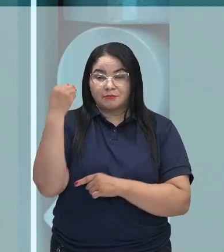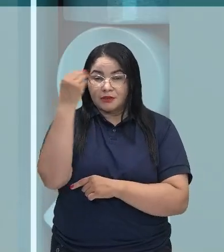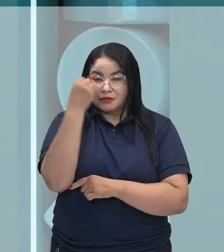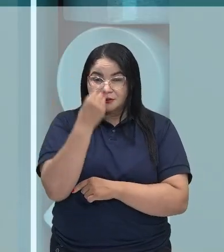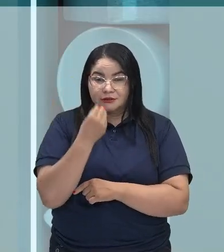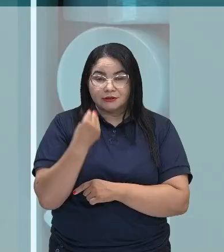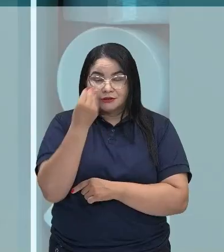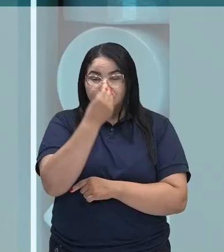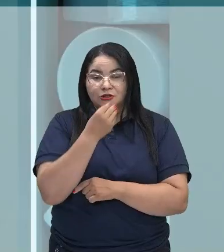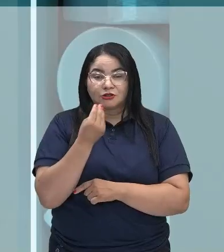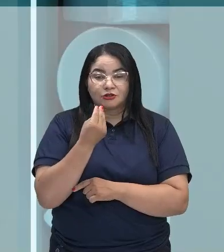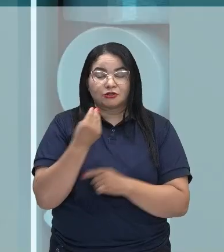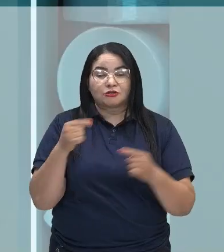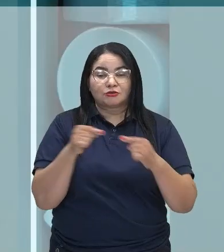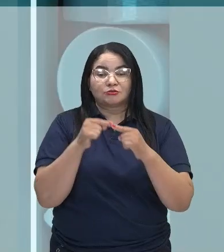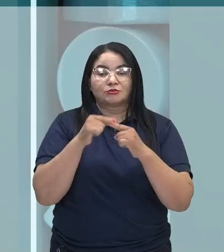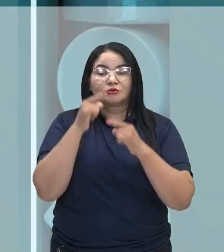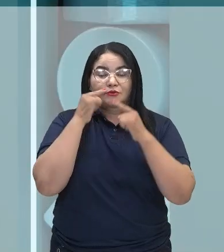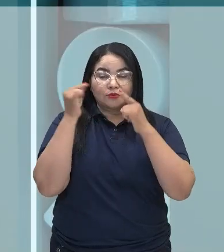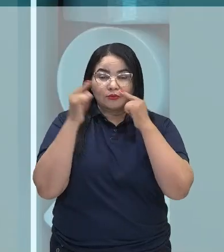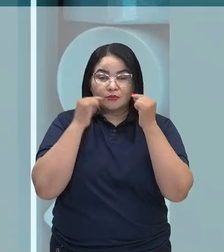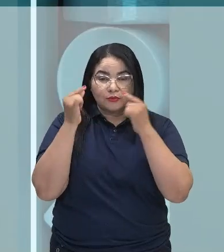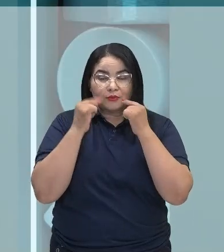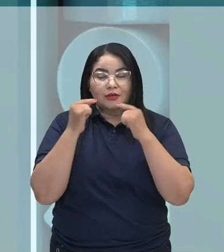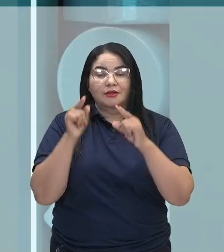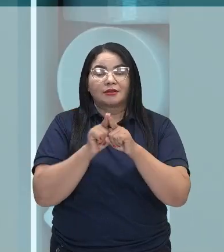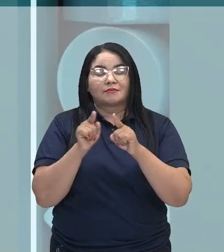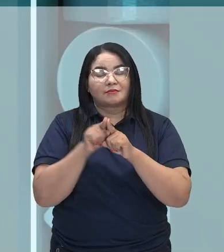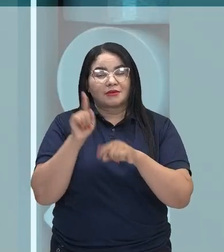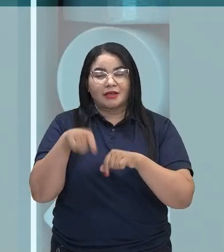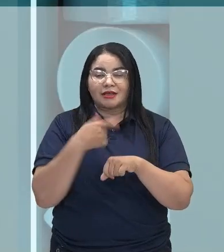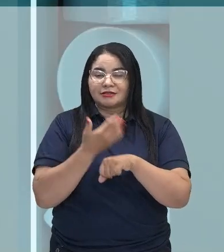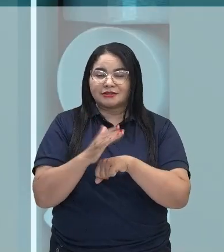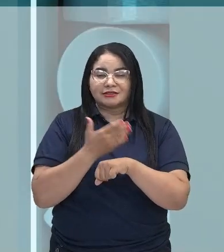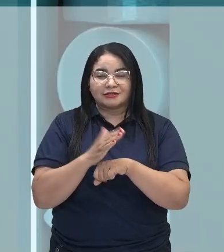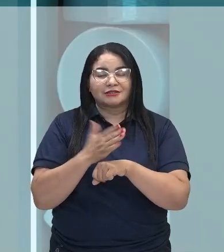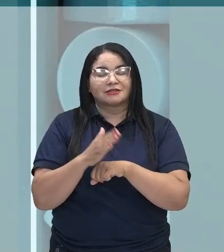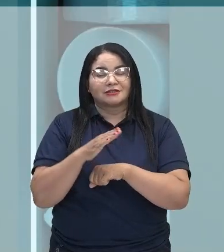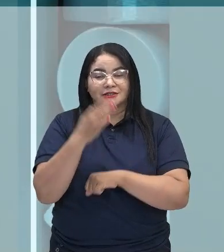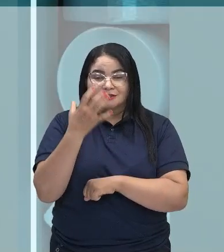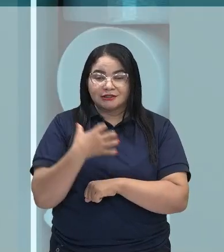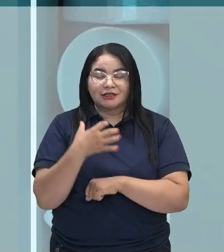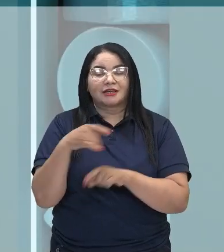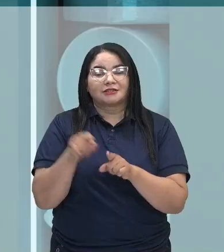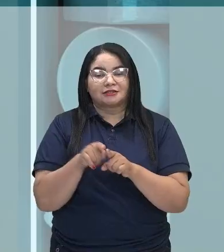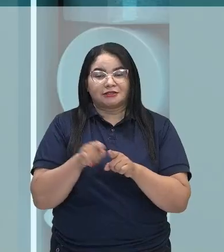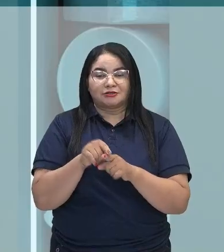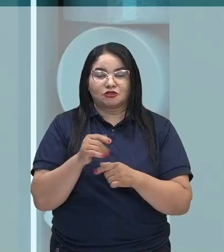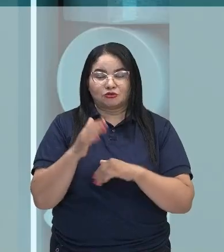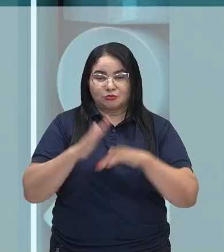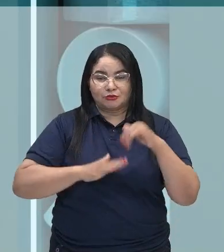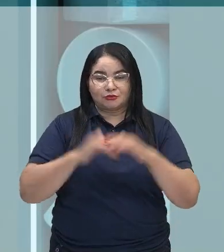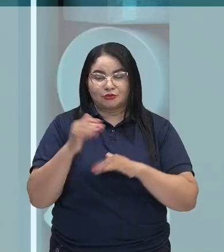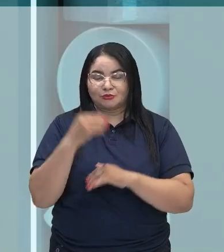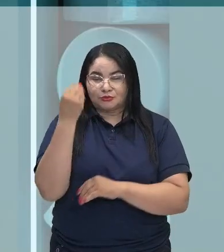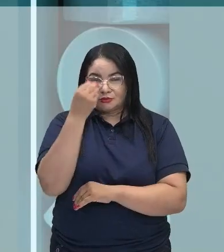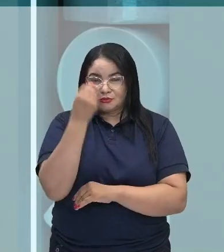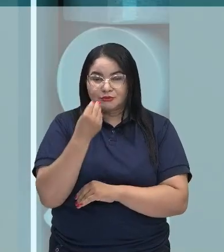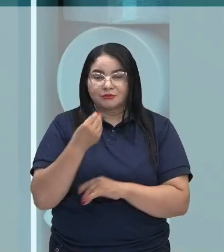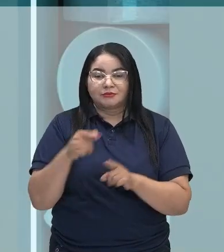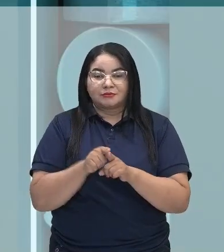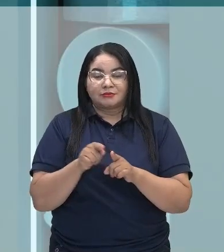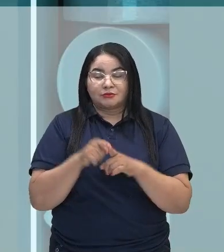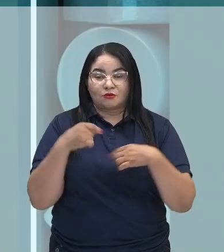de gato. Então, tem ali um trabalho muito intenso ali dos maquiadores. Além disso, ele tem um figurino de gato.